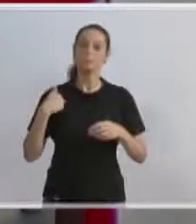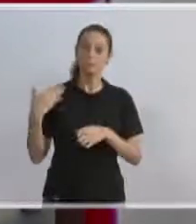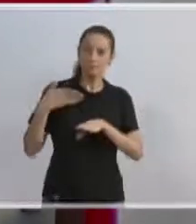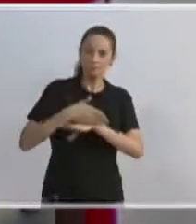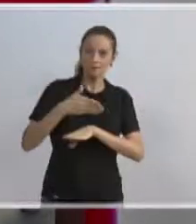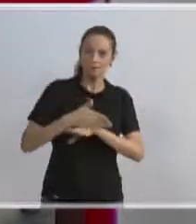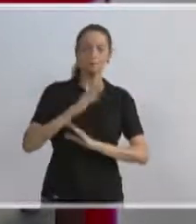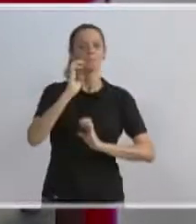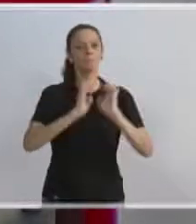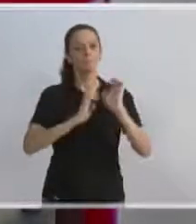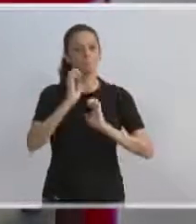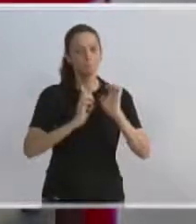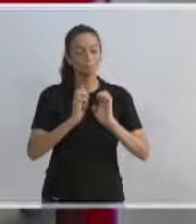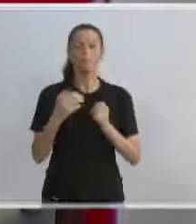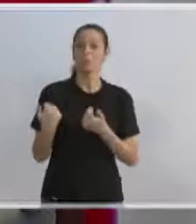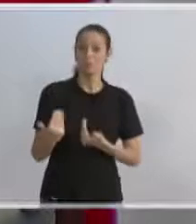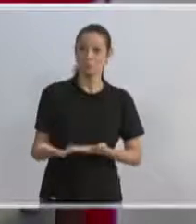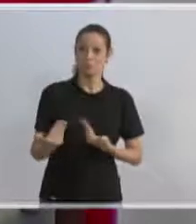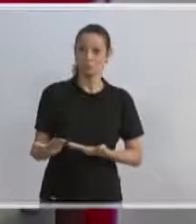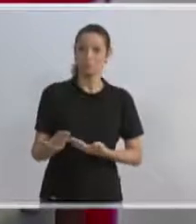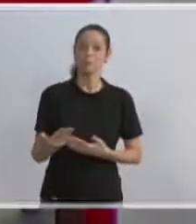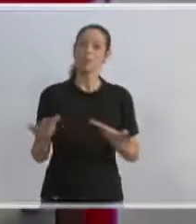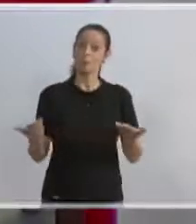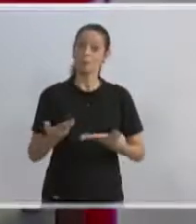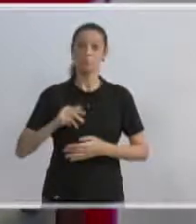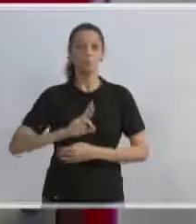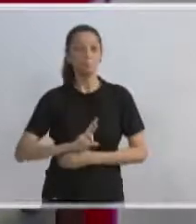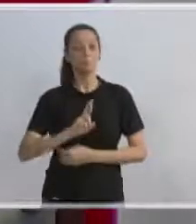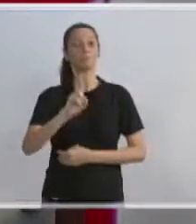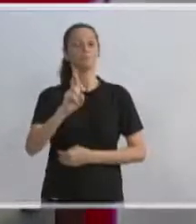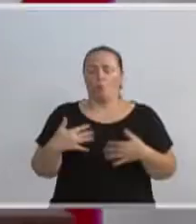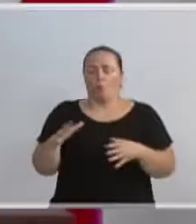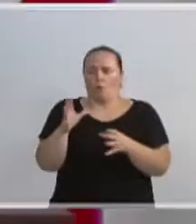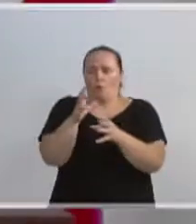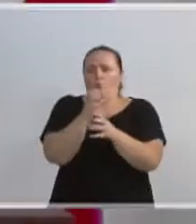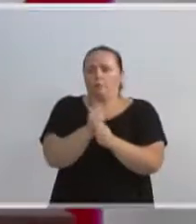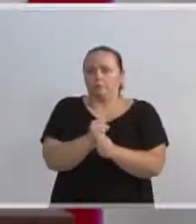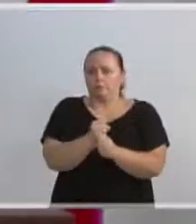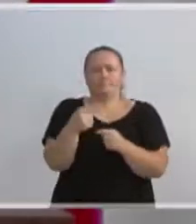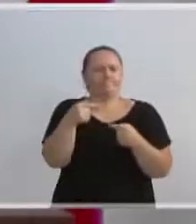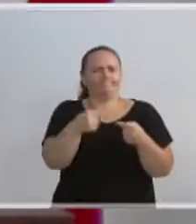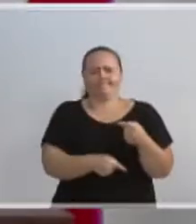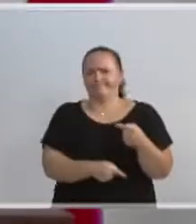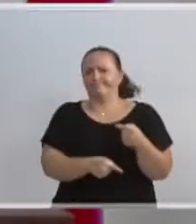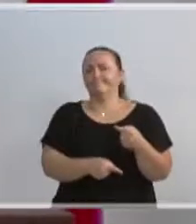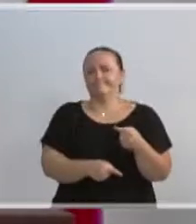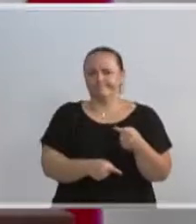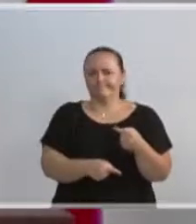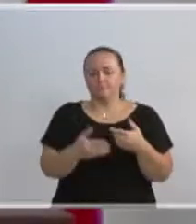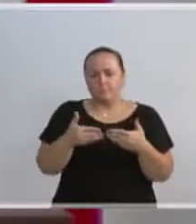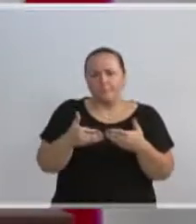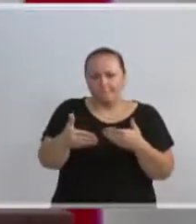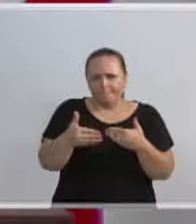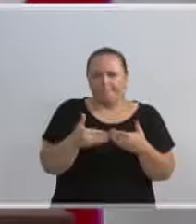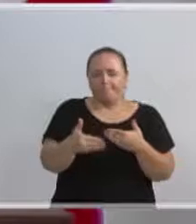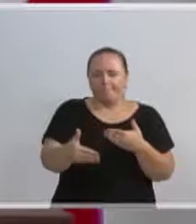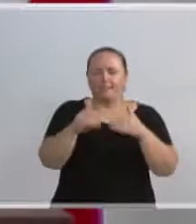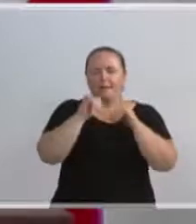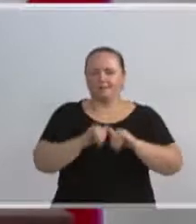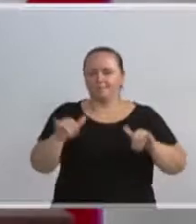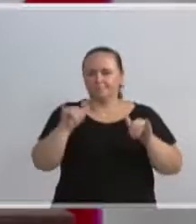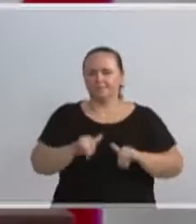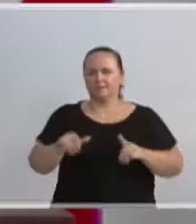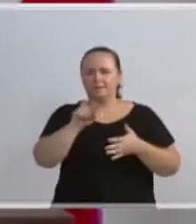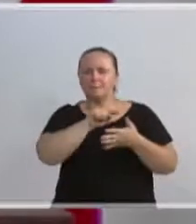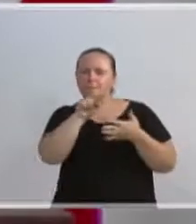entre os dias 25 e 28 de maio nos pronunciamentos o destaque do presidente foi para a gestão da